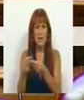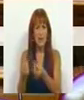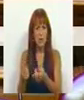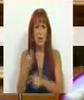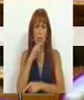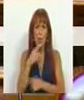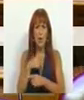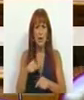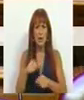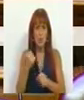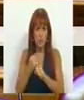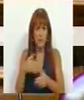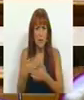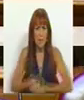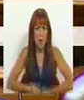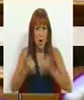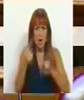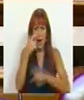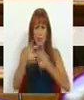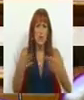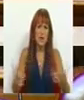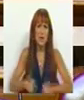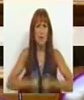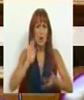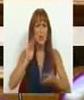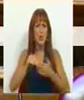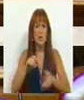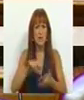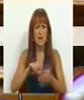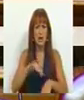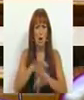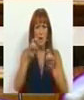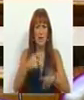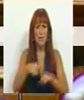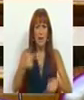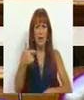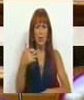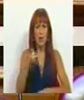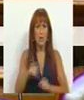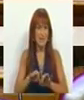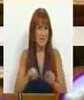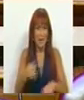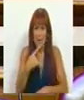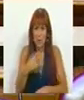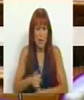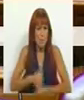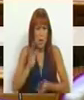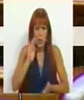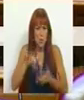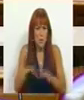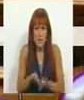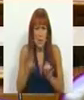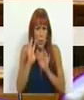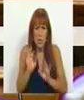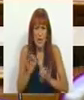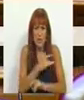materiais, de forma a prestar o melhor serviço à população. Assim, a melhor solução para o Centro Hospitalar do Médio Tejo, o que é o mesmo que dizer a melhor solução em termos